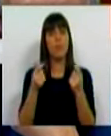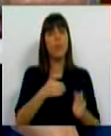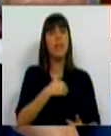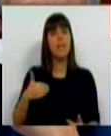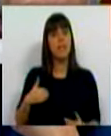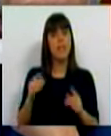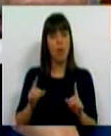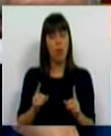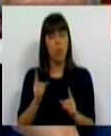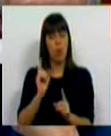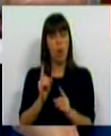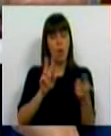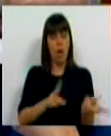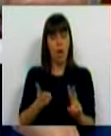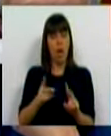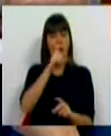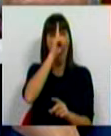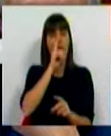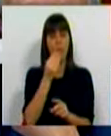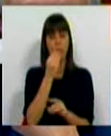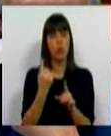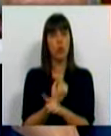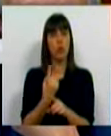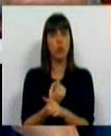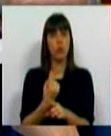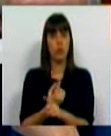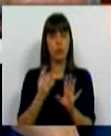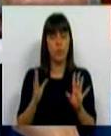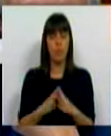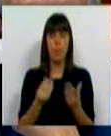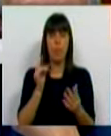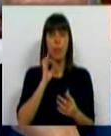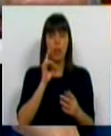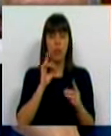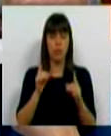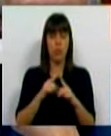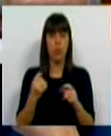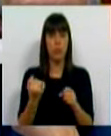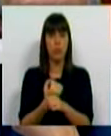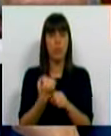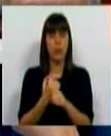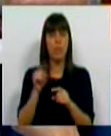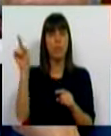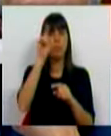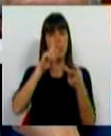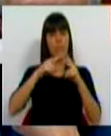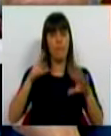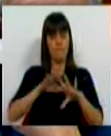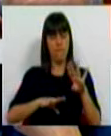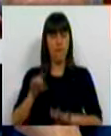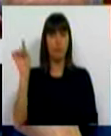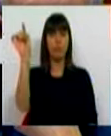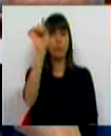saúde através da alteração dos hábitos alimentares. E é muito importante, aliás, o trabalho que muitos municípios têm vindo a